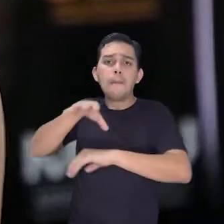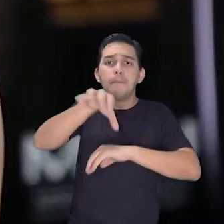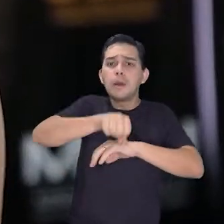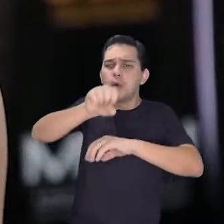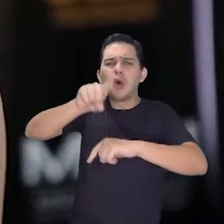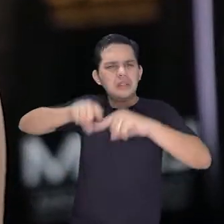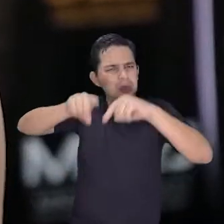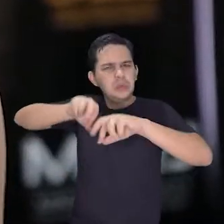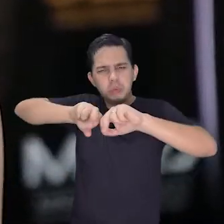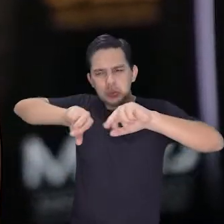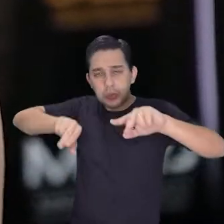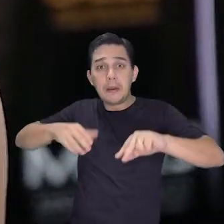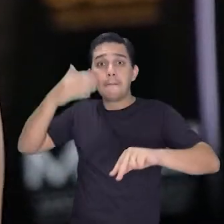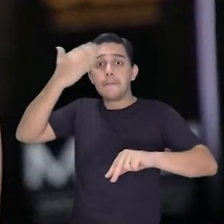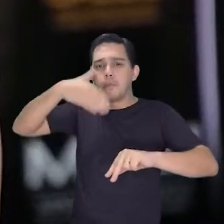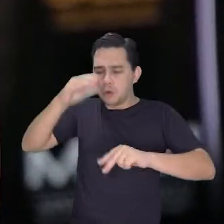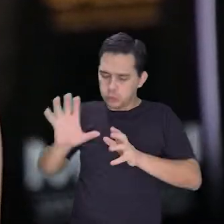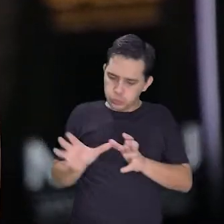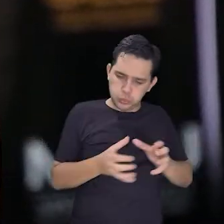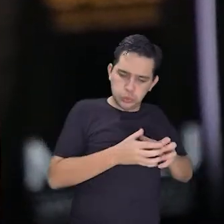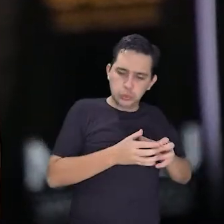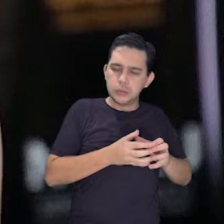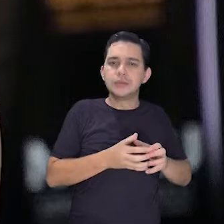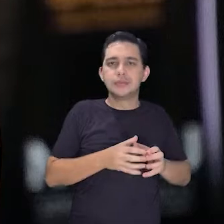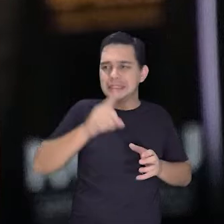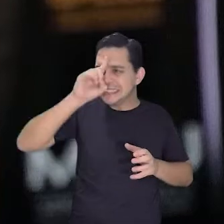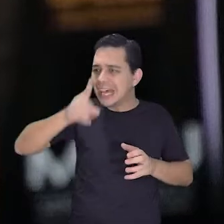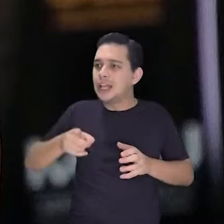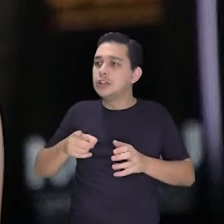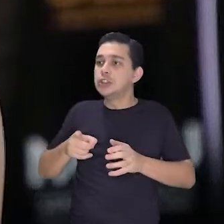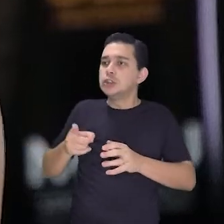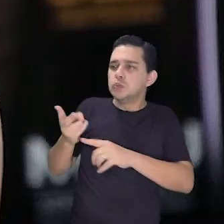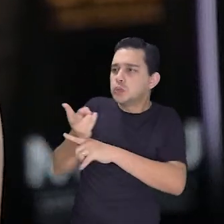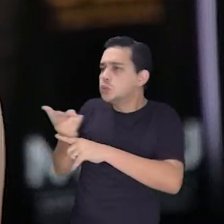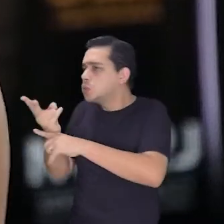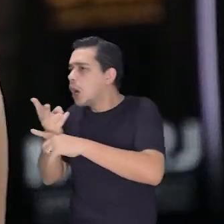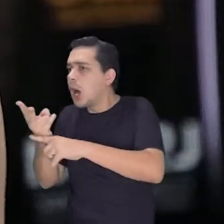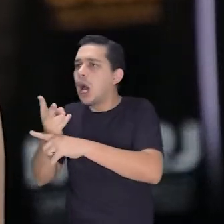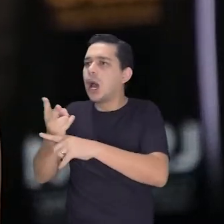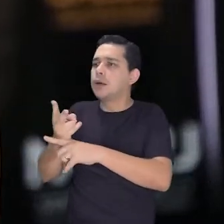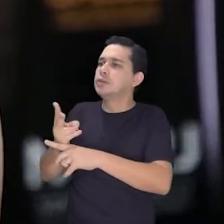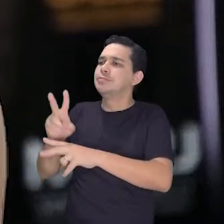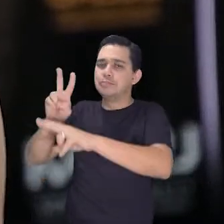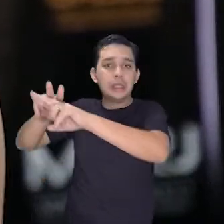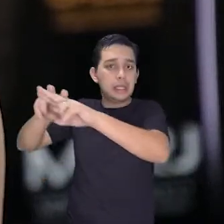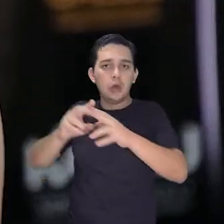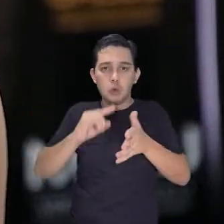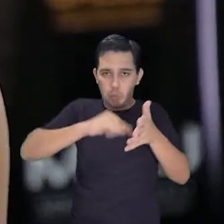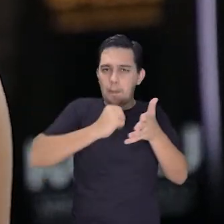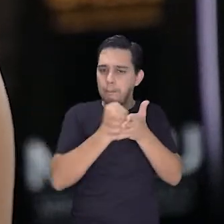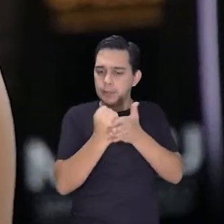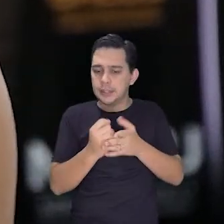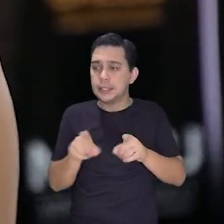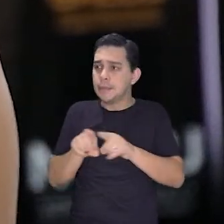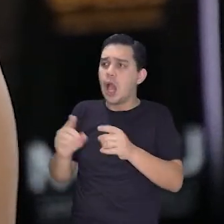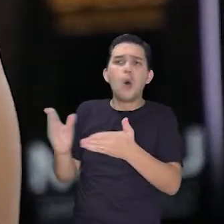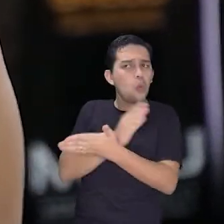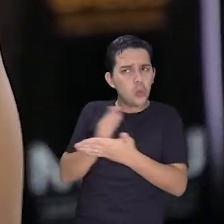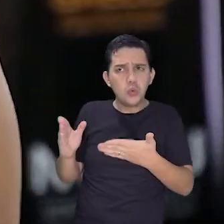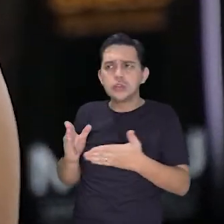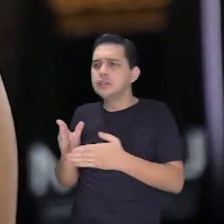com o cumprimento dos mandados de busca e apreensão. Com certeza, novos integrantes serão identificados